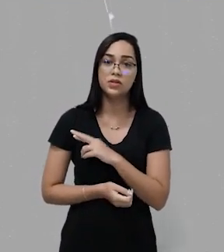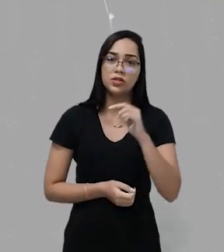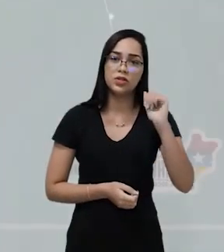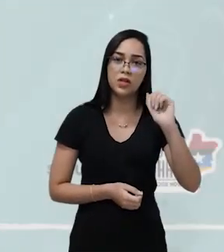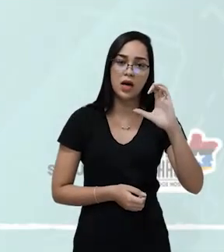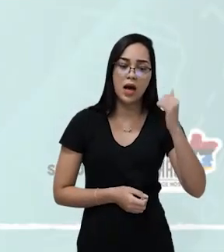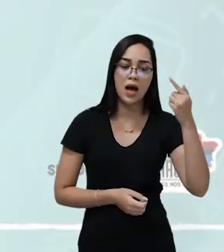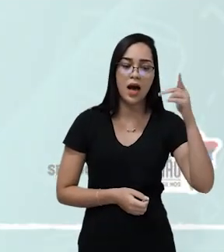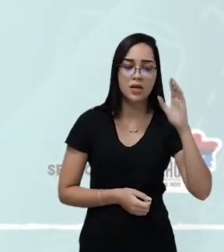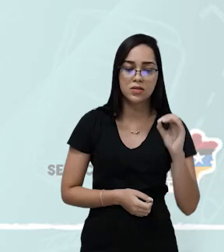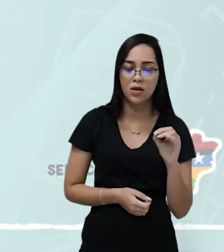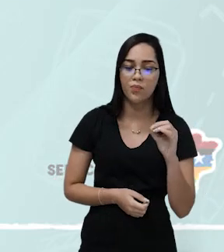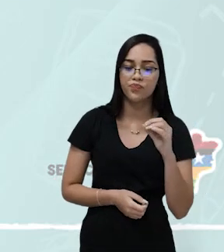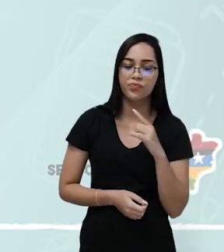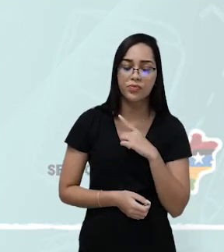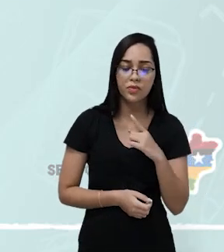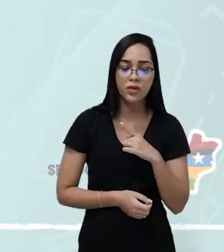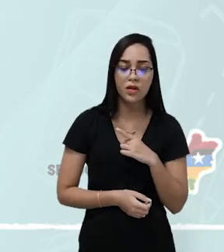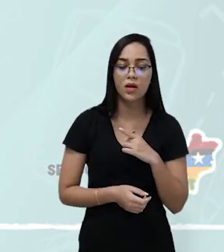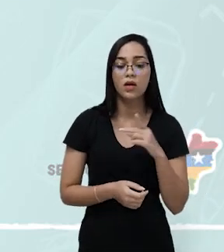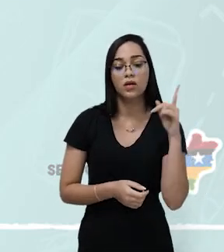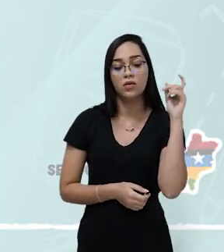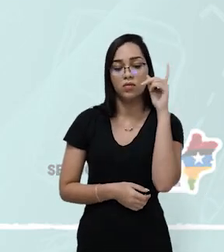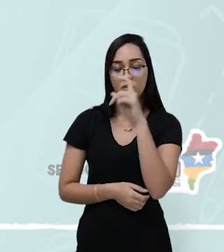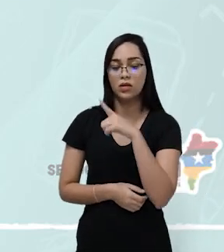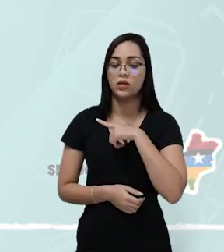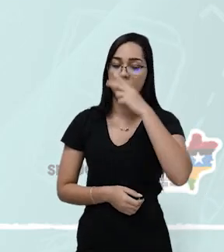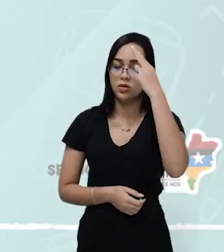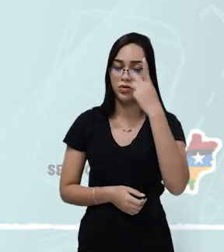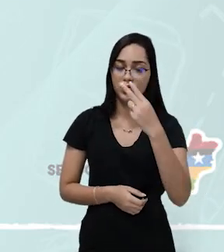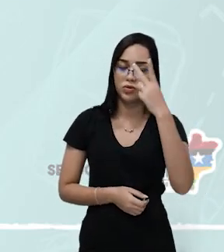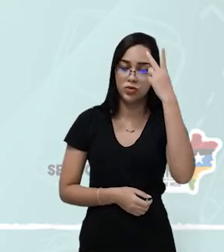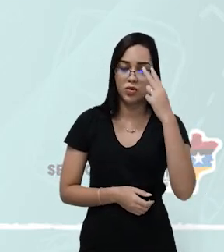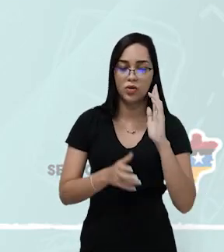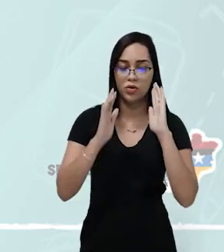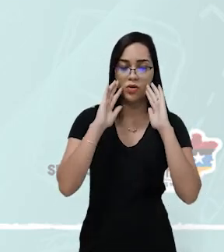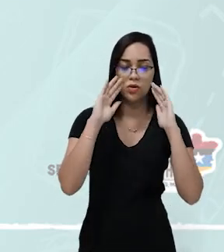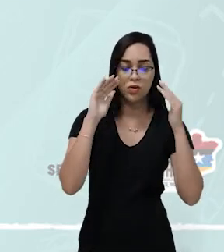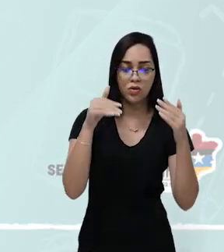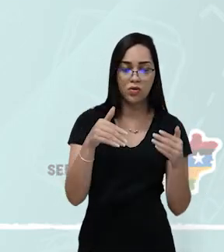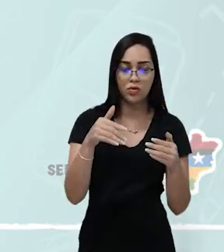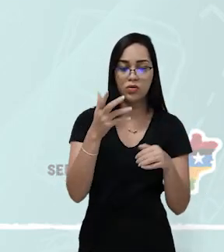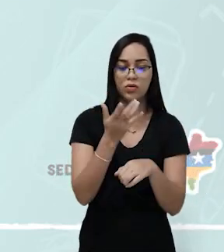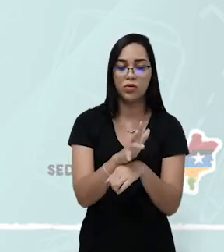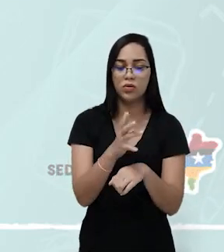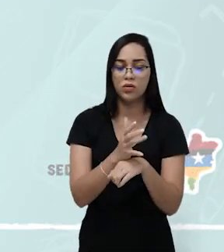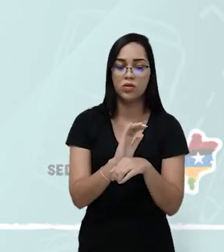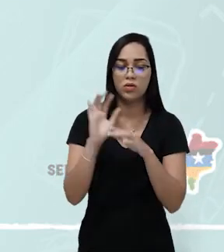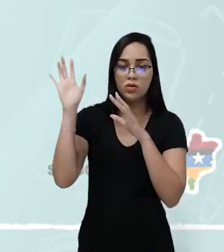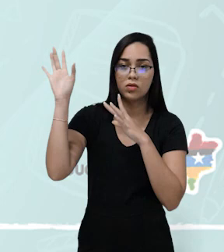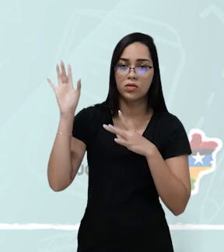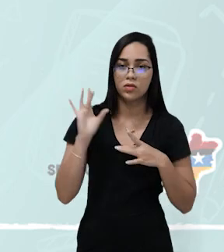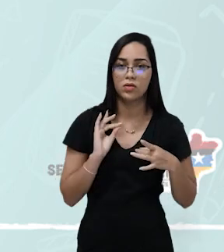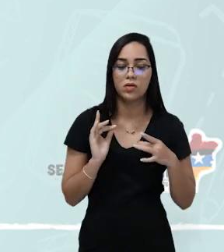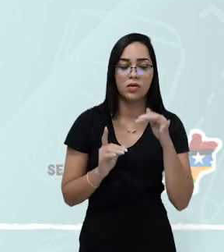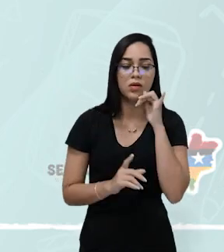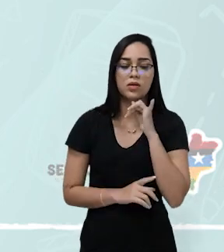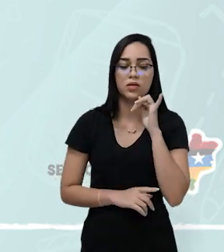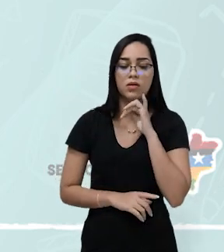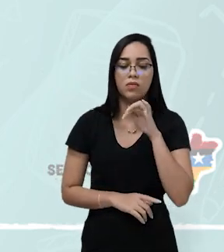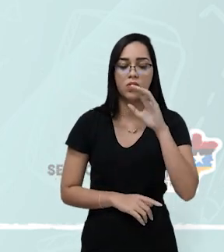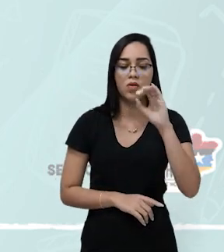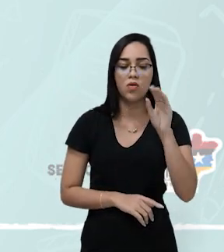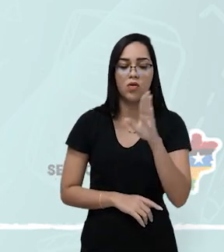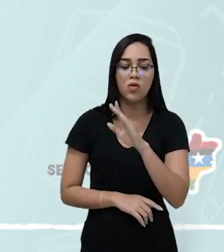Romance de ação. Possui uma trama complexa e a história é centrada nos desdobramentos da ação